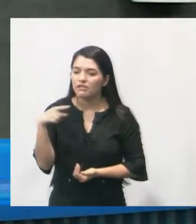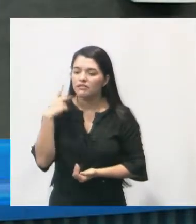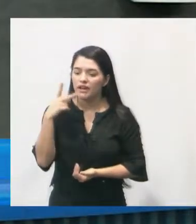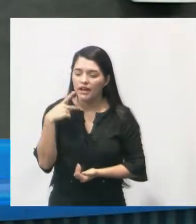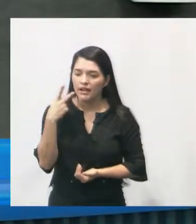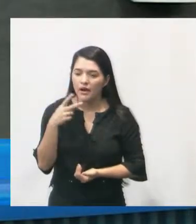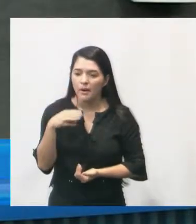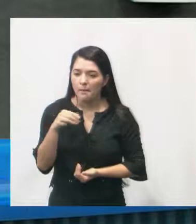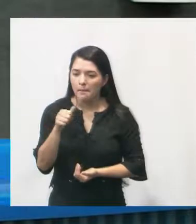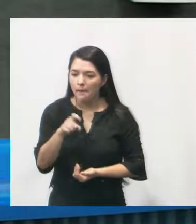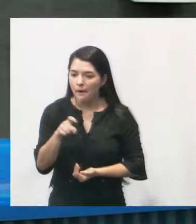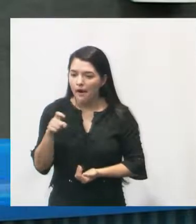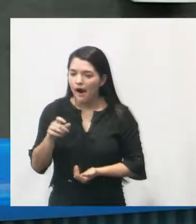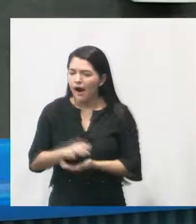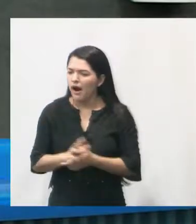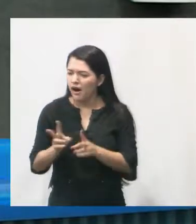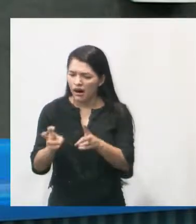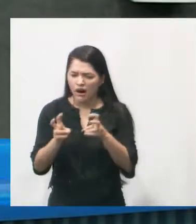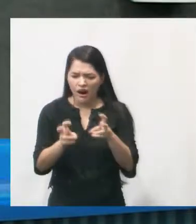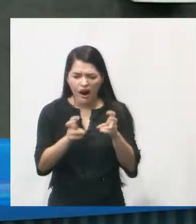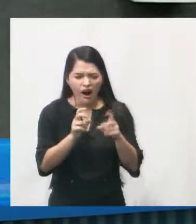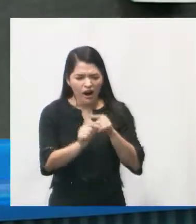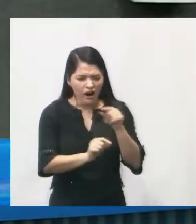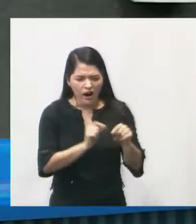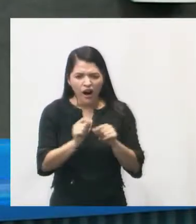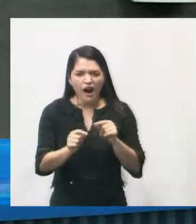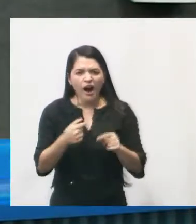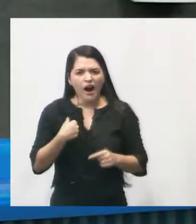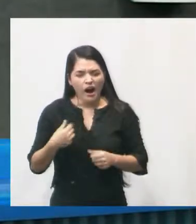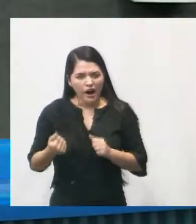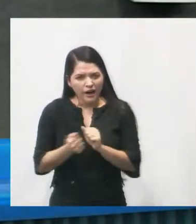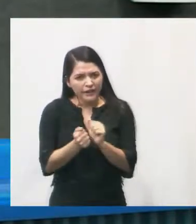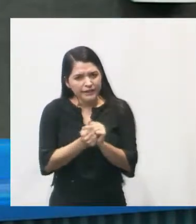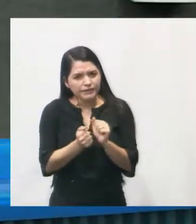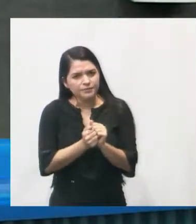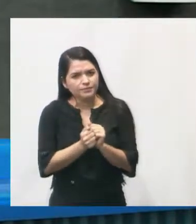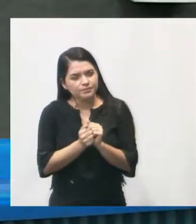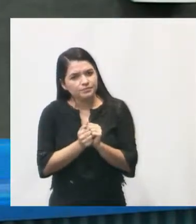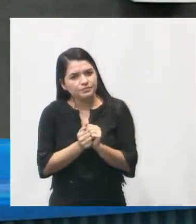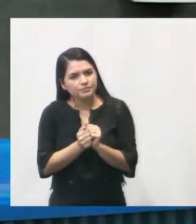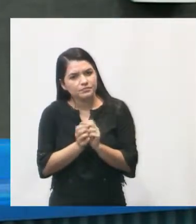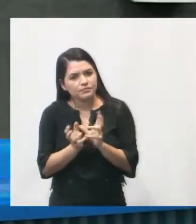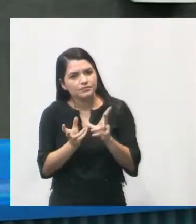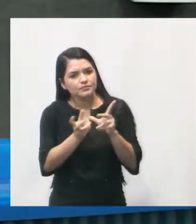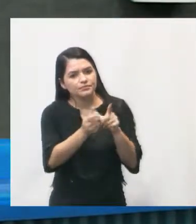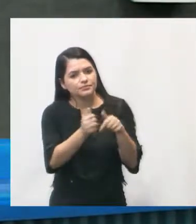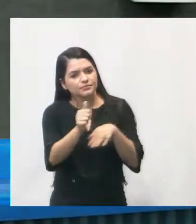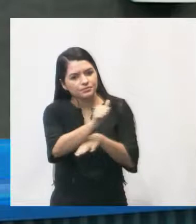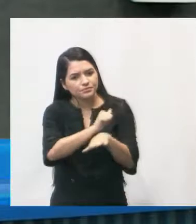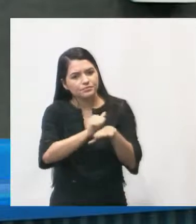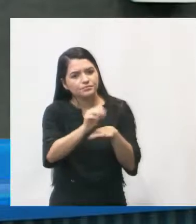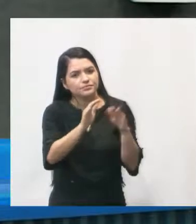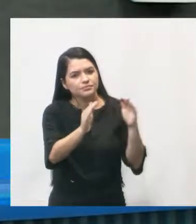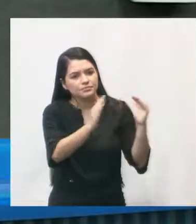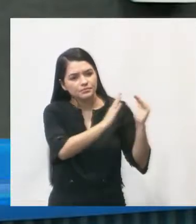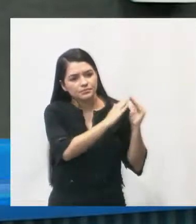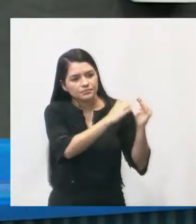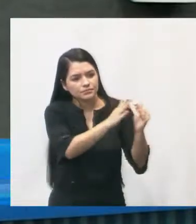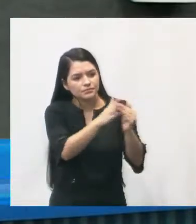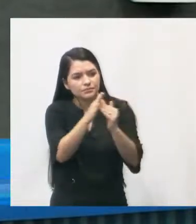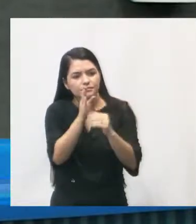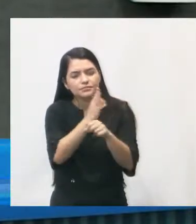Mata. Eu, juntamente com todas as associações de moradores da Grande Goiabeira, senhor